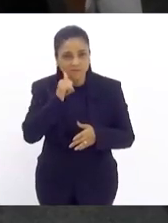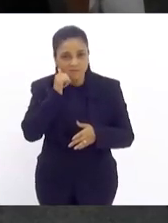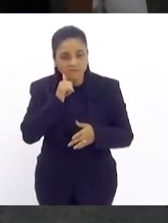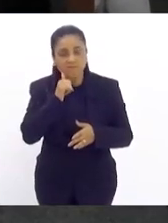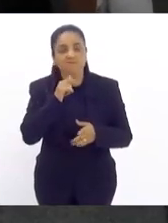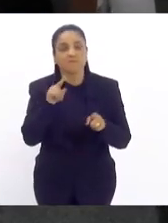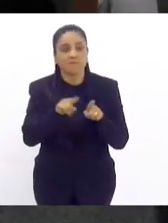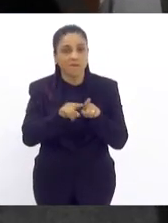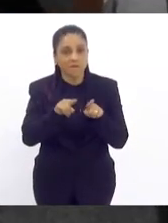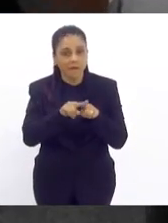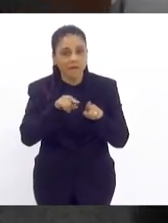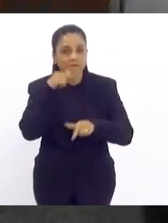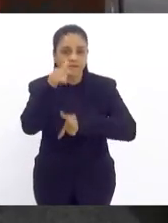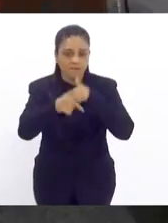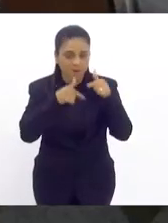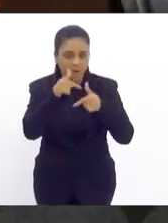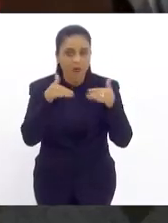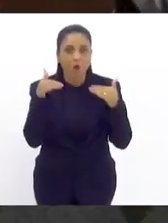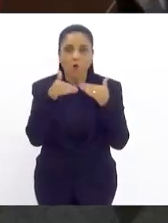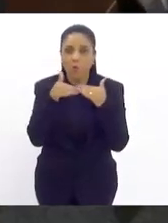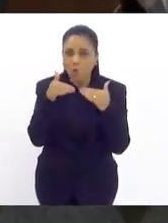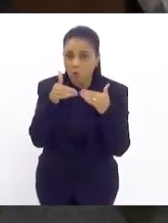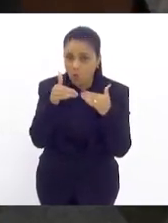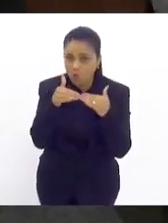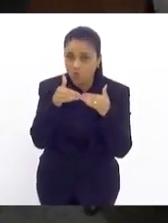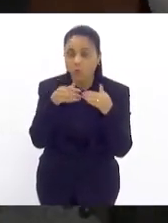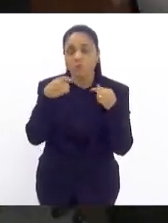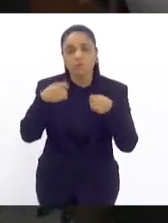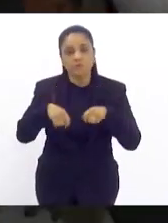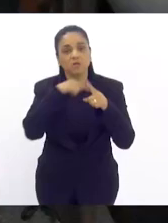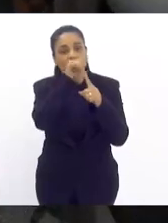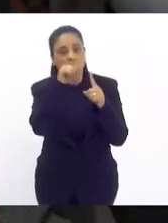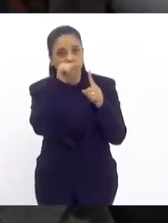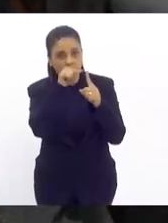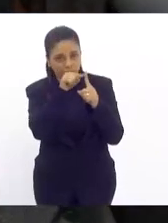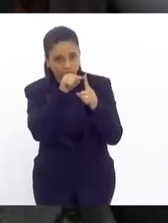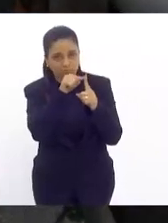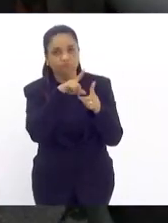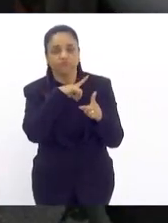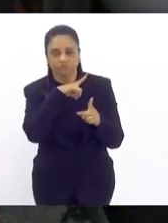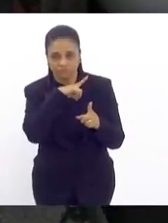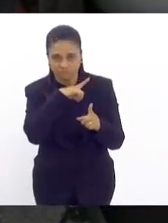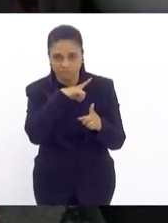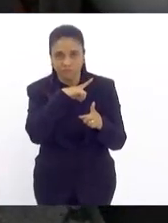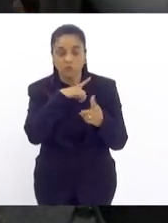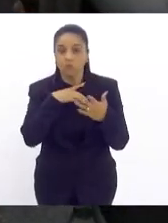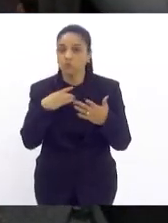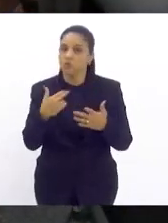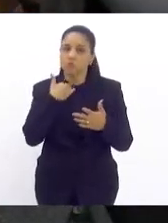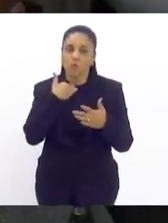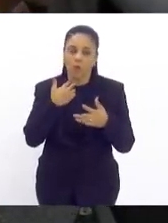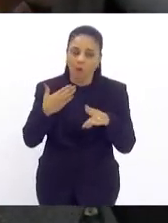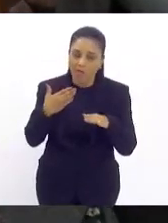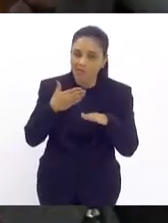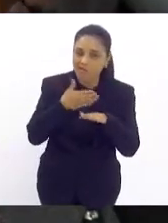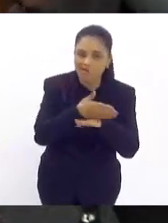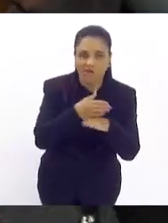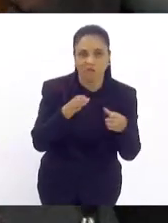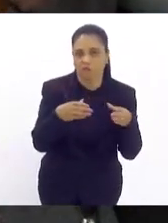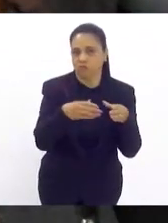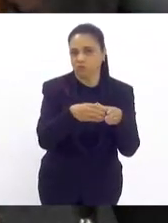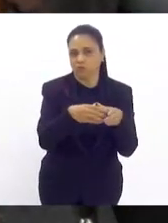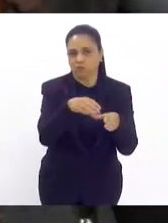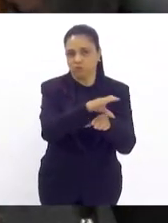ideológicas concordaram a gente precisa ter objeto a gente não pode invadir competência a gente